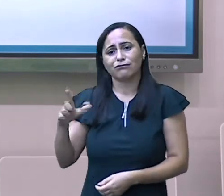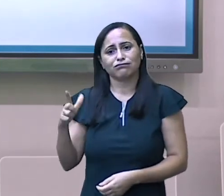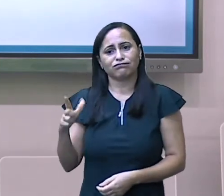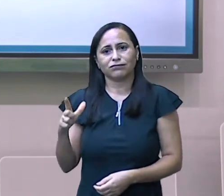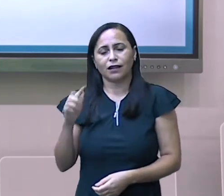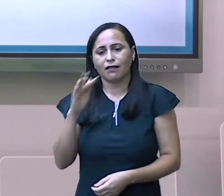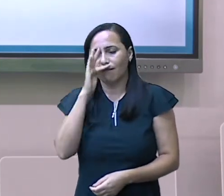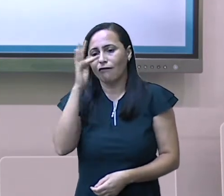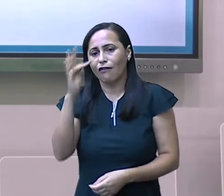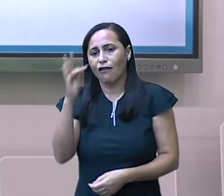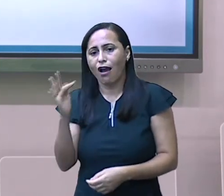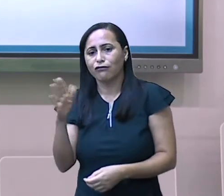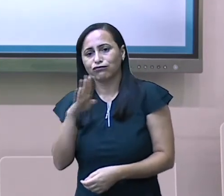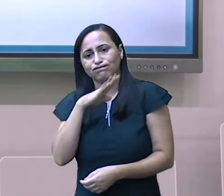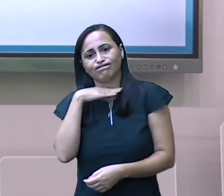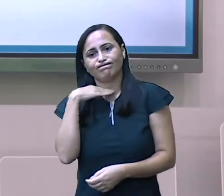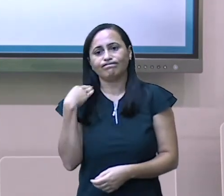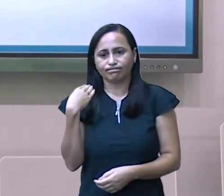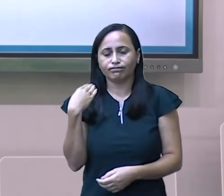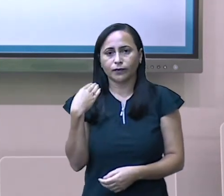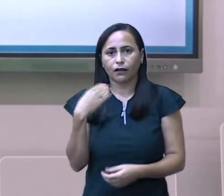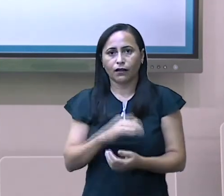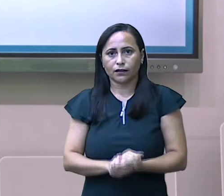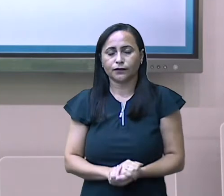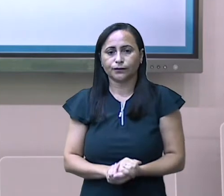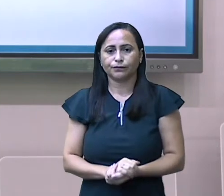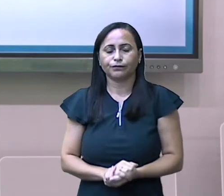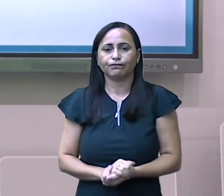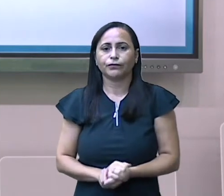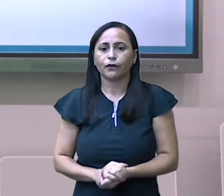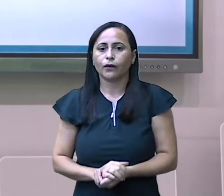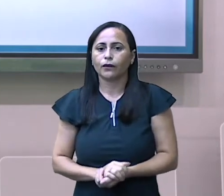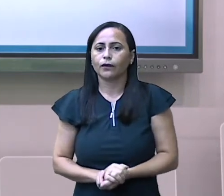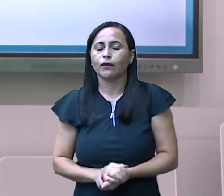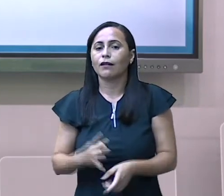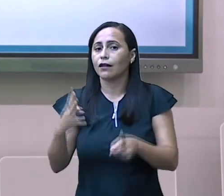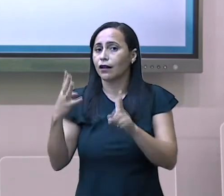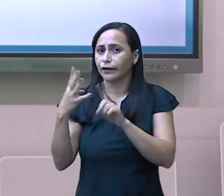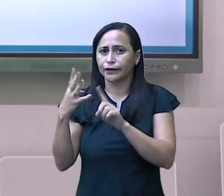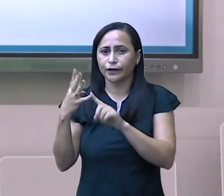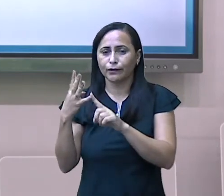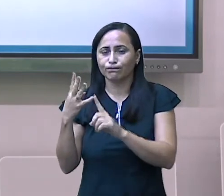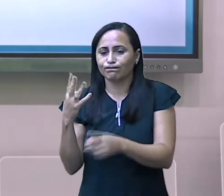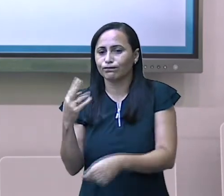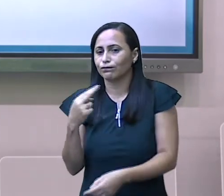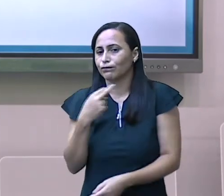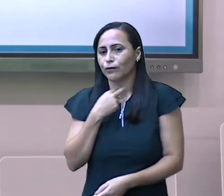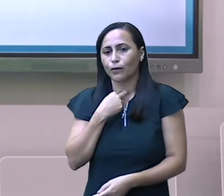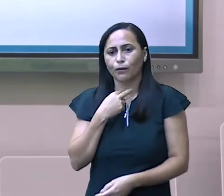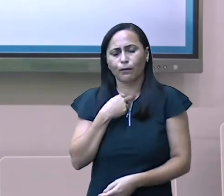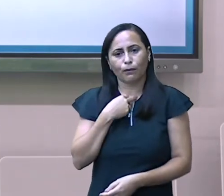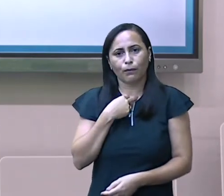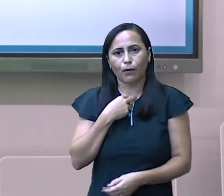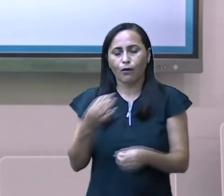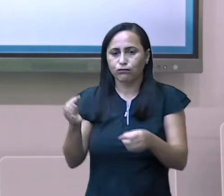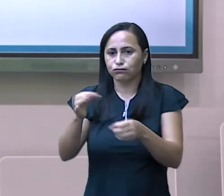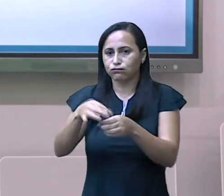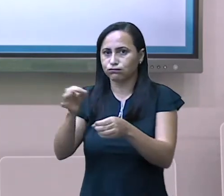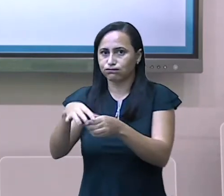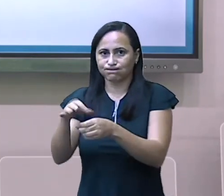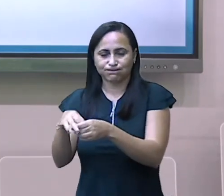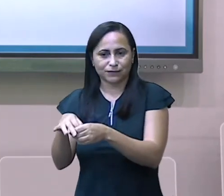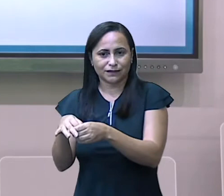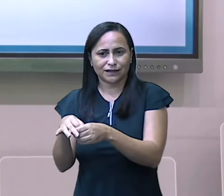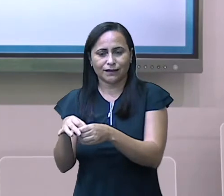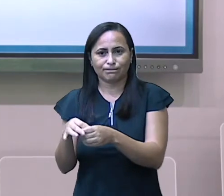morre. Então, o solo calcário, ele não é apropriado para cultivo de